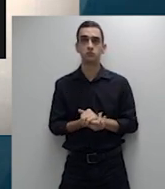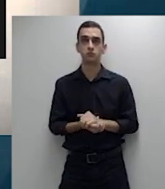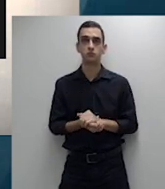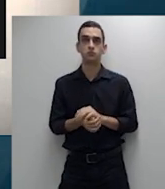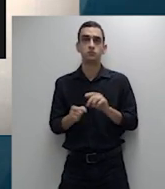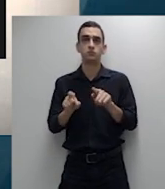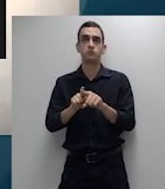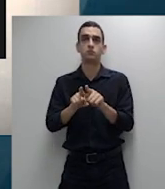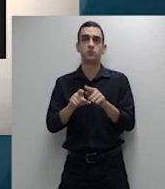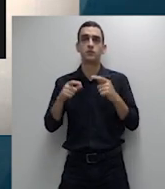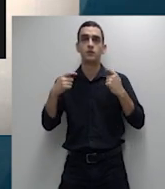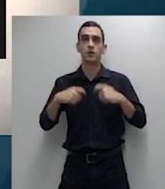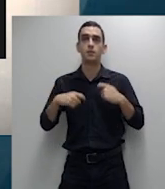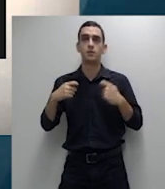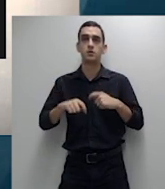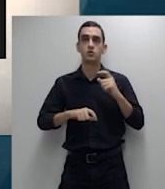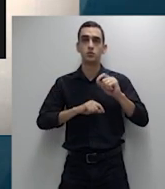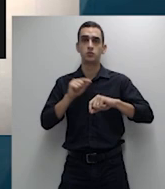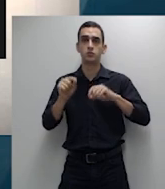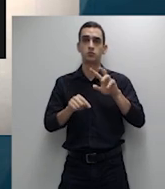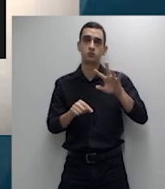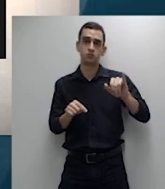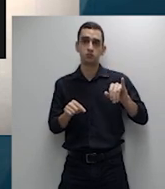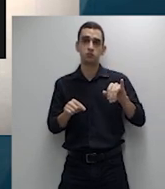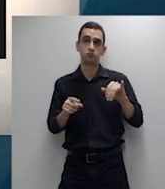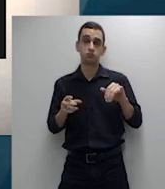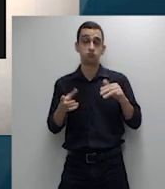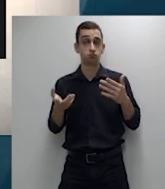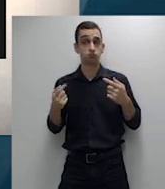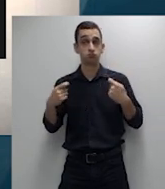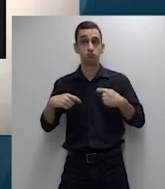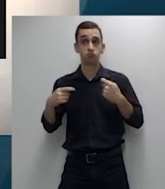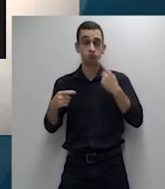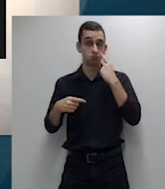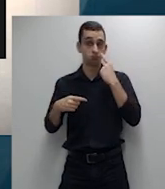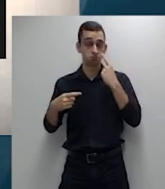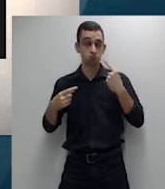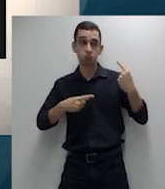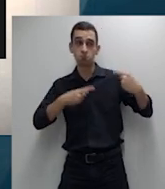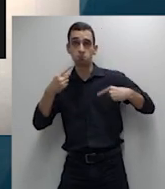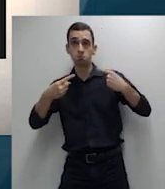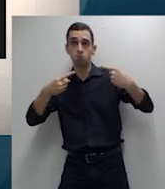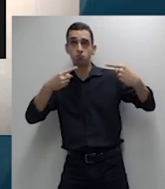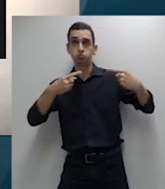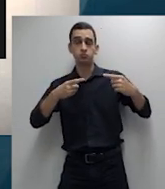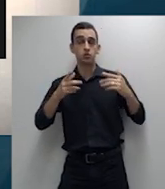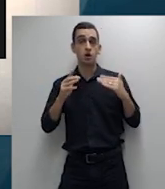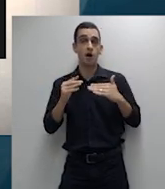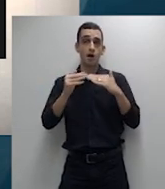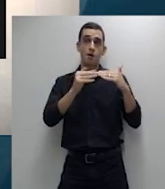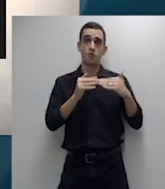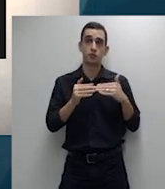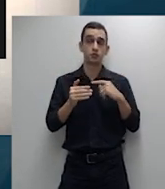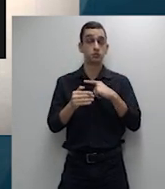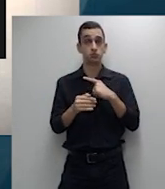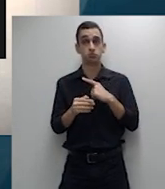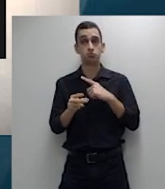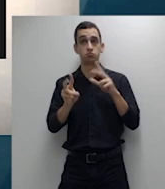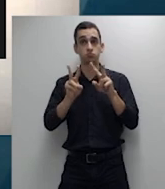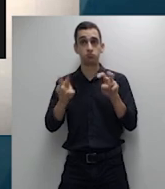precisa realmente ser objeto de reflexão Por parte dos jogadores no não é dúvida A esse respeito